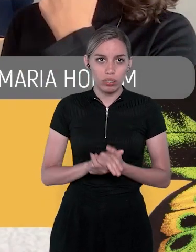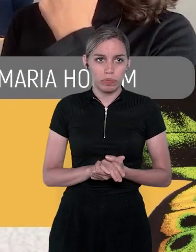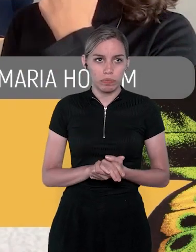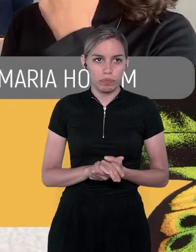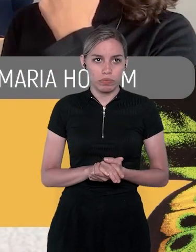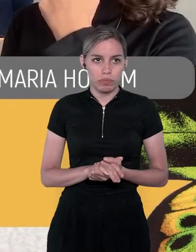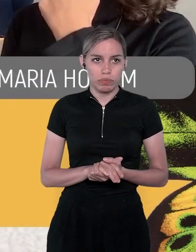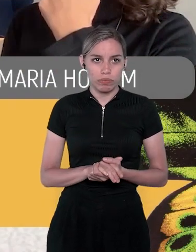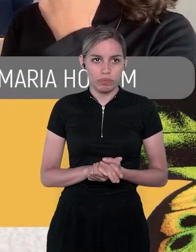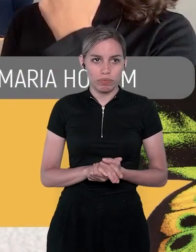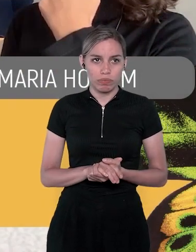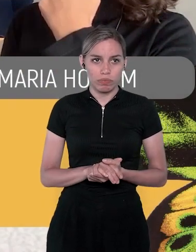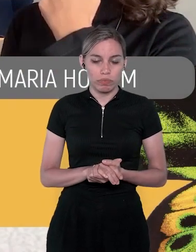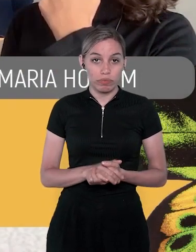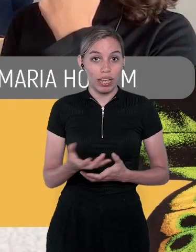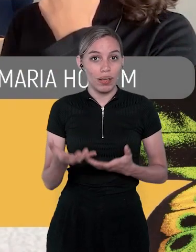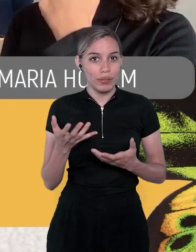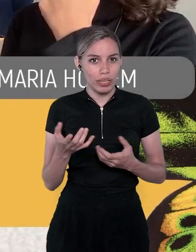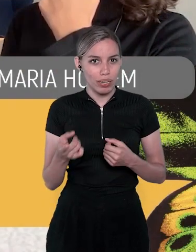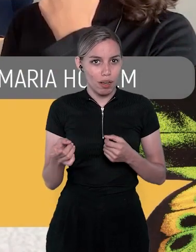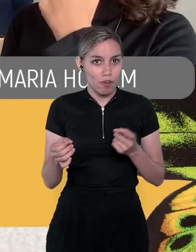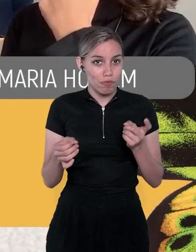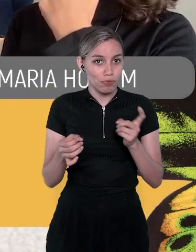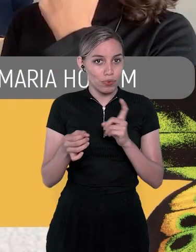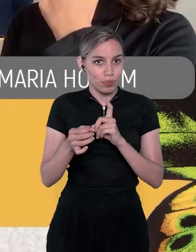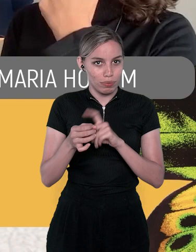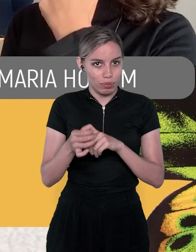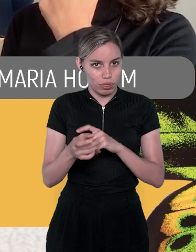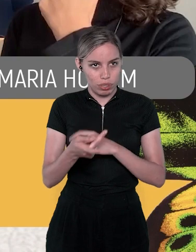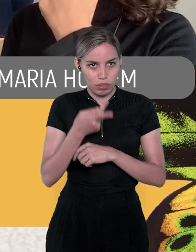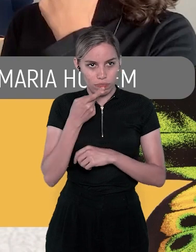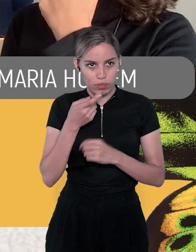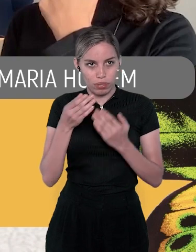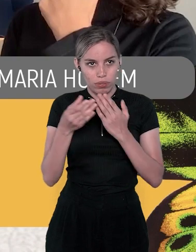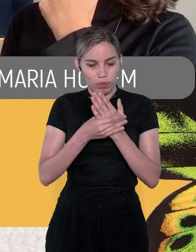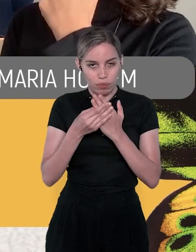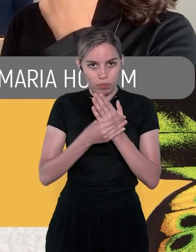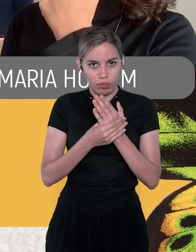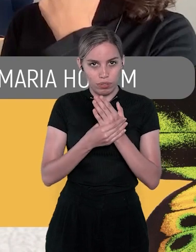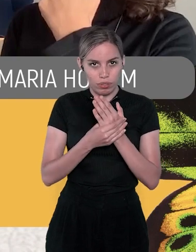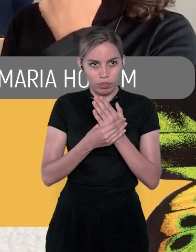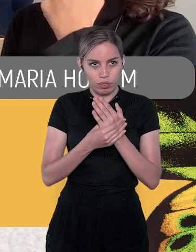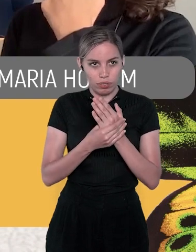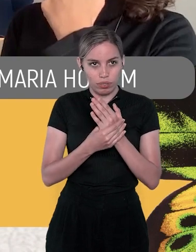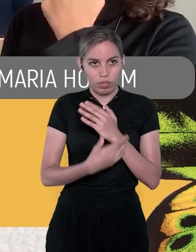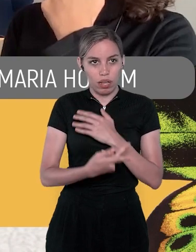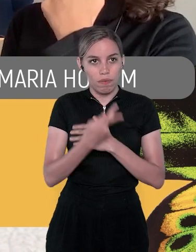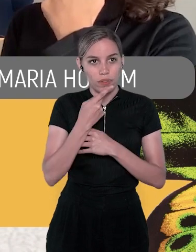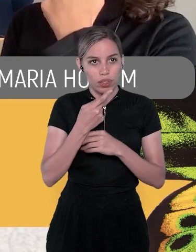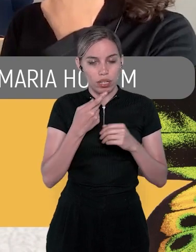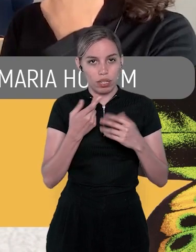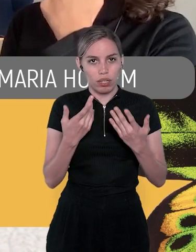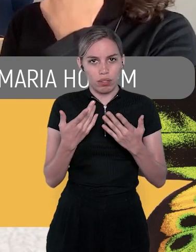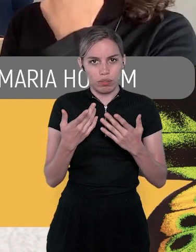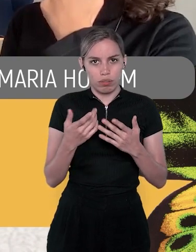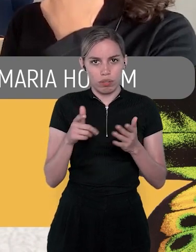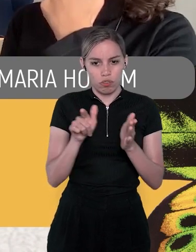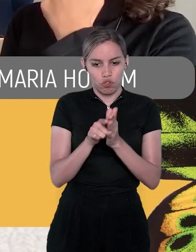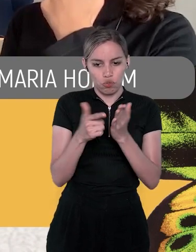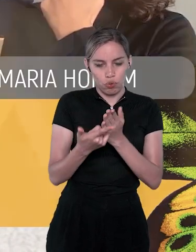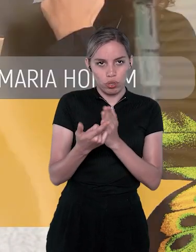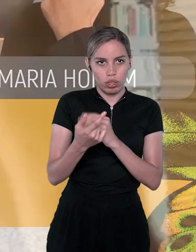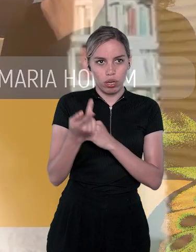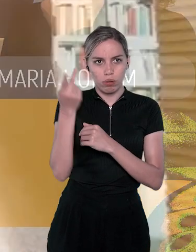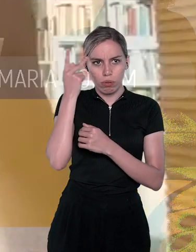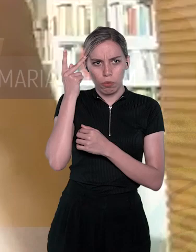Oi. Eu queria dar uma voltadinha aqui para o livro, no sentido de trazer o assunto de ódio. Hoje a Folha de São Paulo, na capa